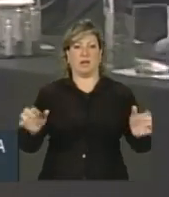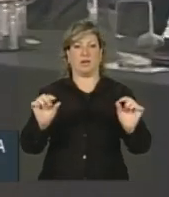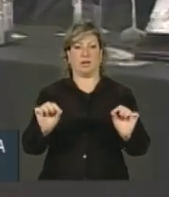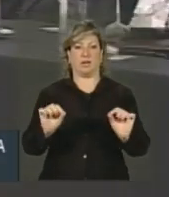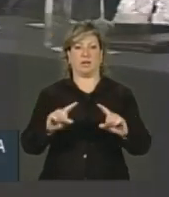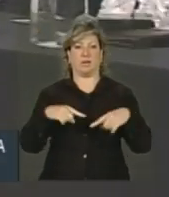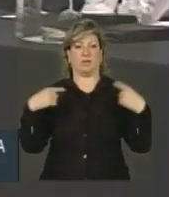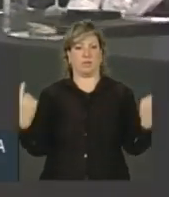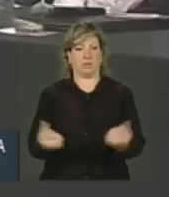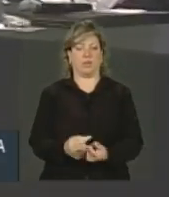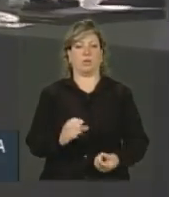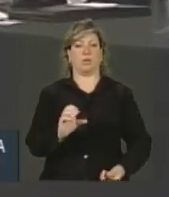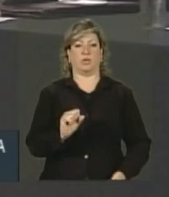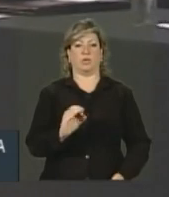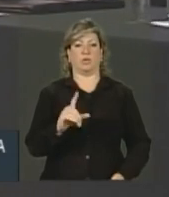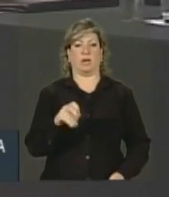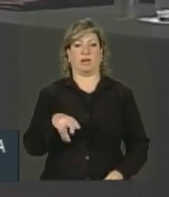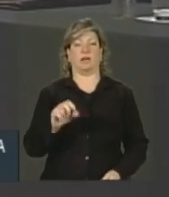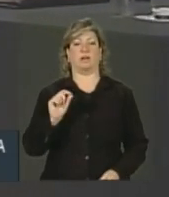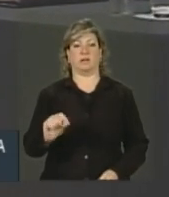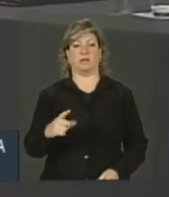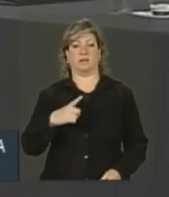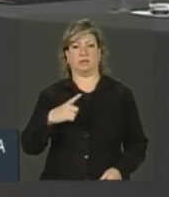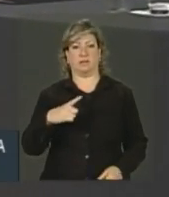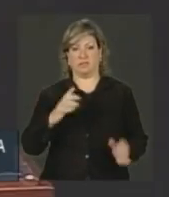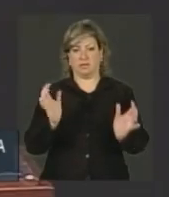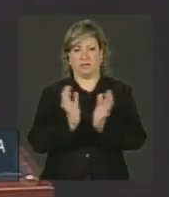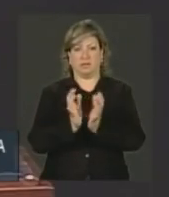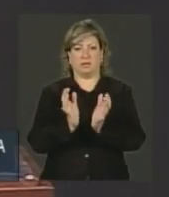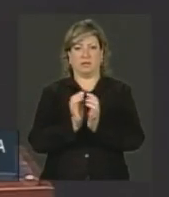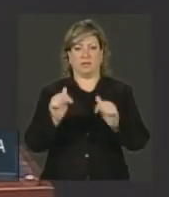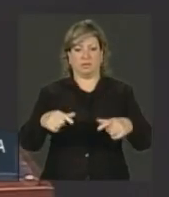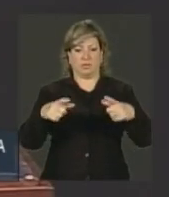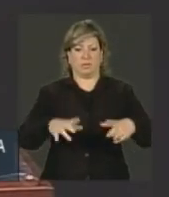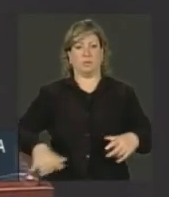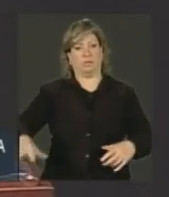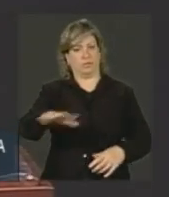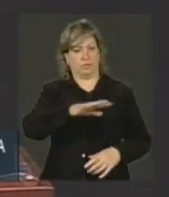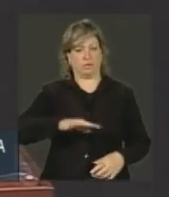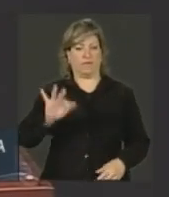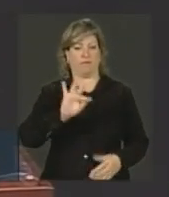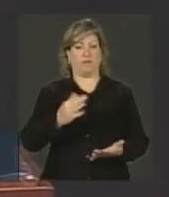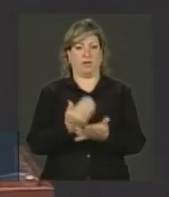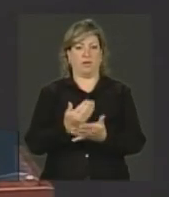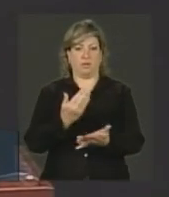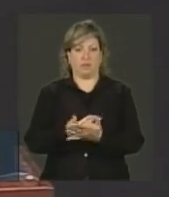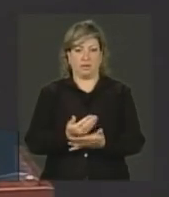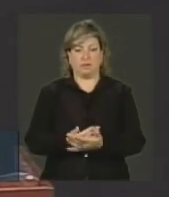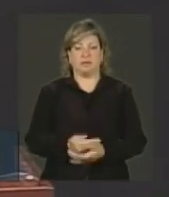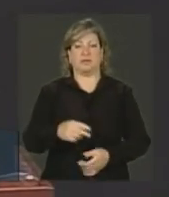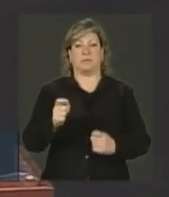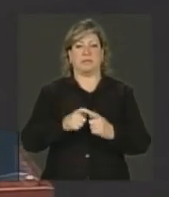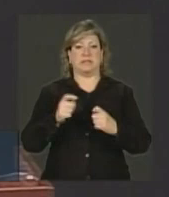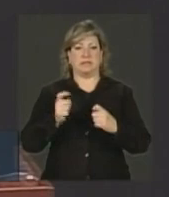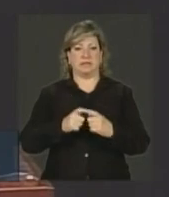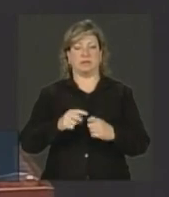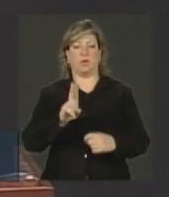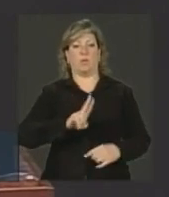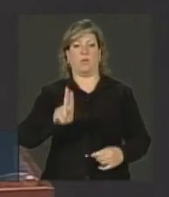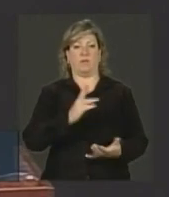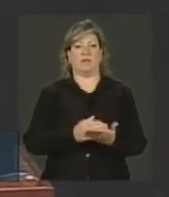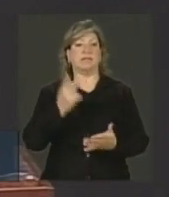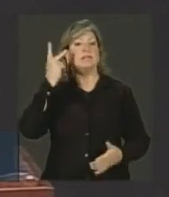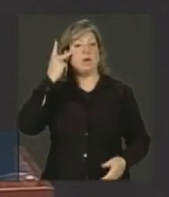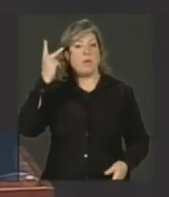sessão solene da Igreja Congregação da Faculdade de Medicina da Universidade de São Paulo, para a